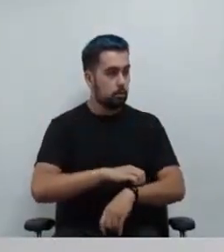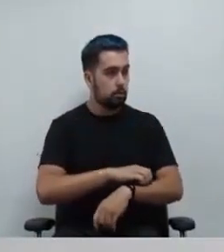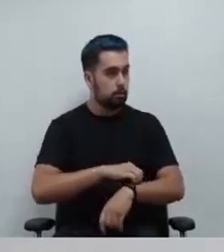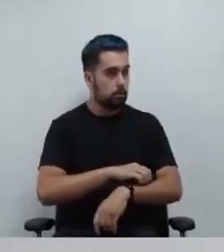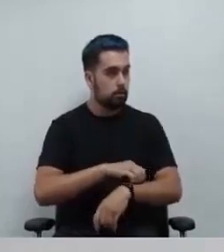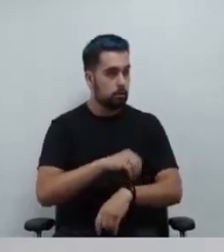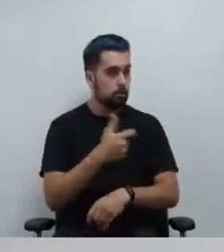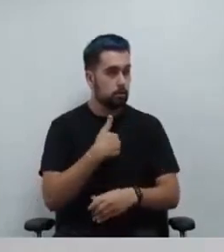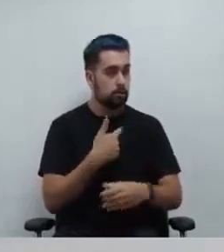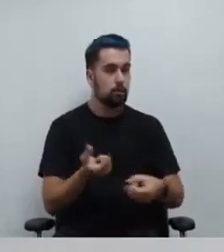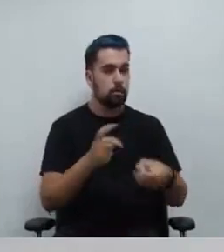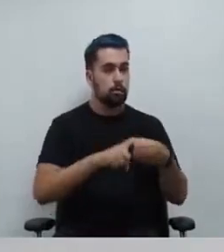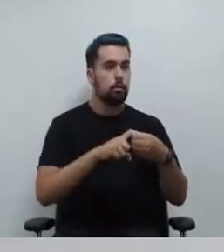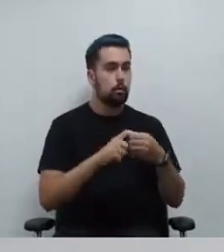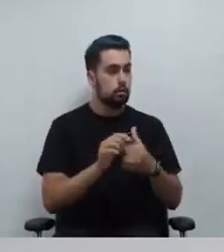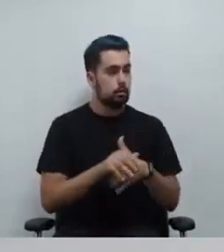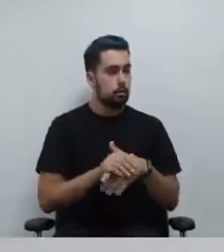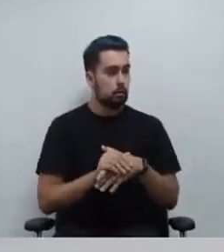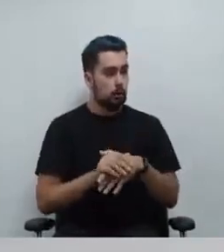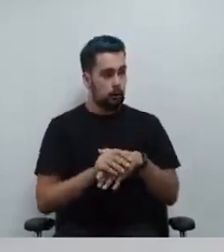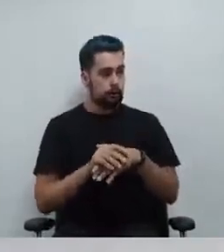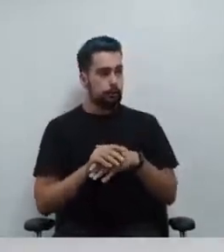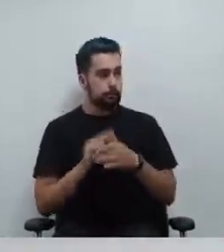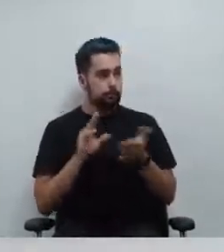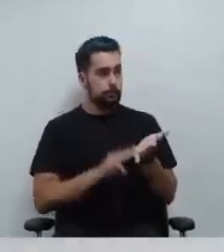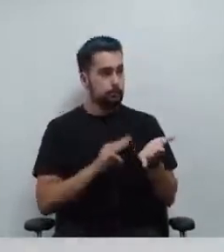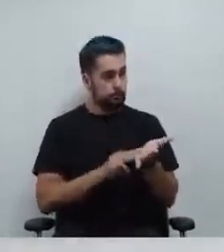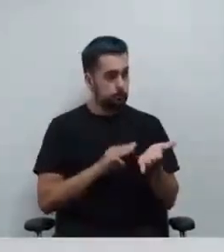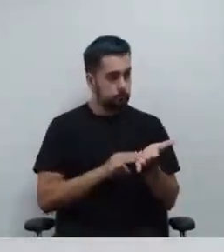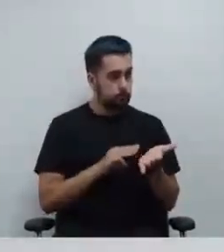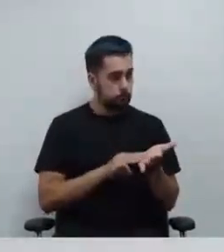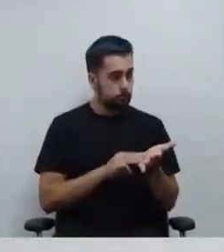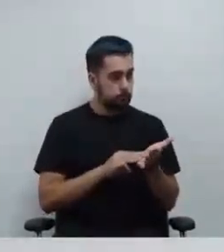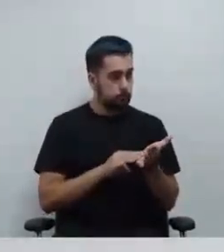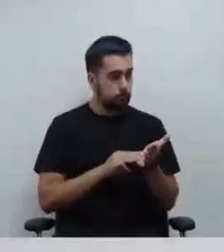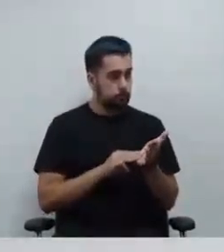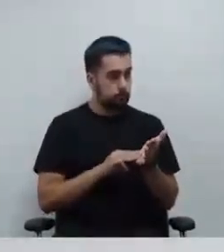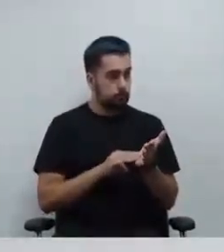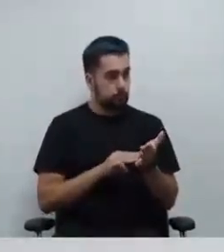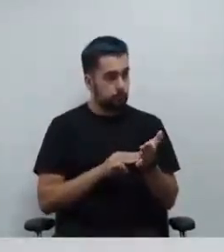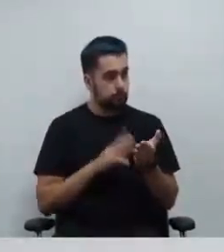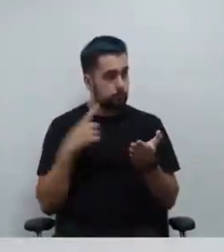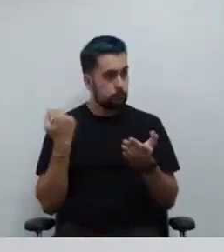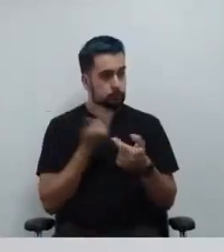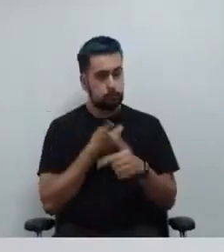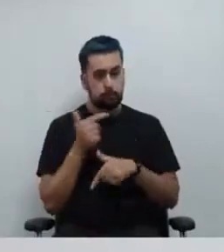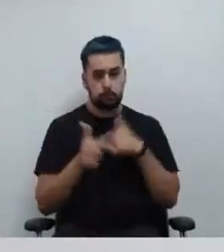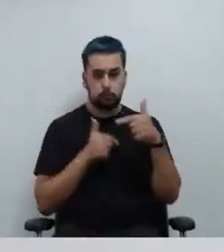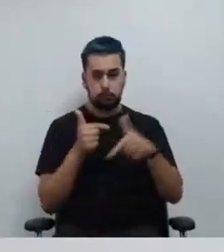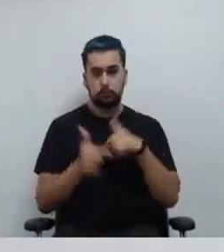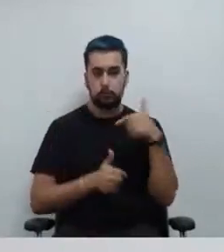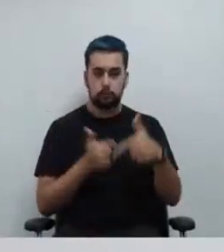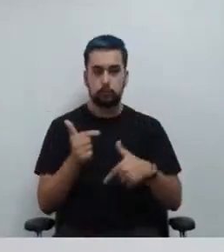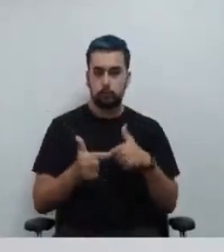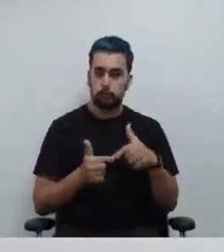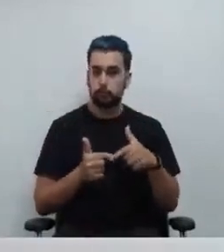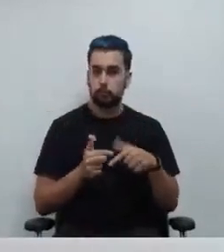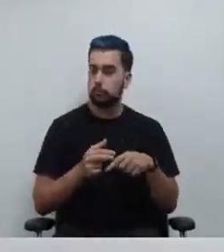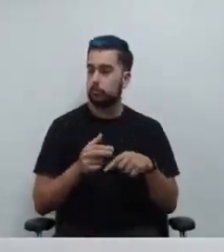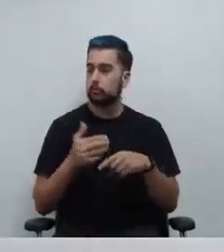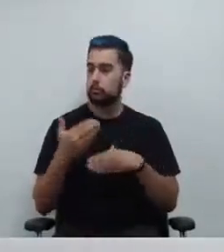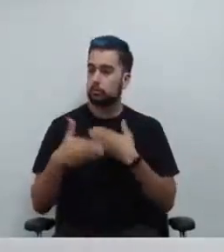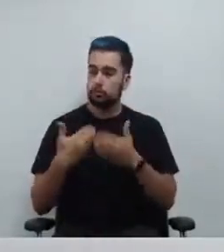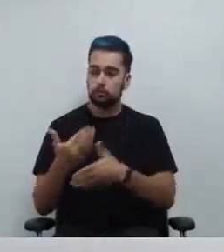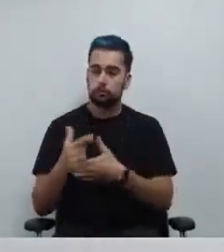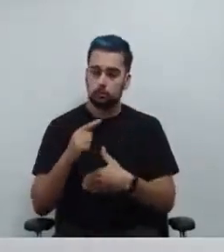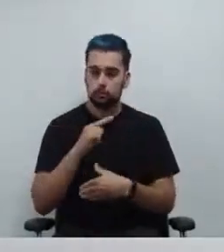à exceção, vou até indicar aqui, conselheiros, até metodologicamente aqui a nossa organização dos trabalhos. Acho que enfrentemos os casos os processos aqui em tese são